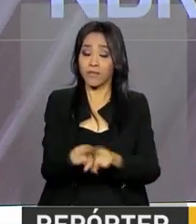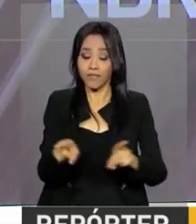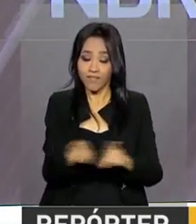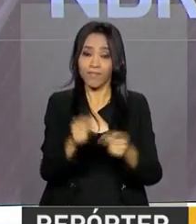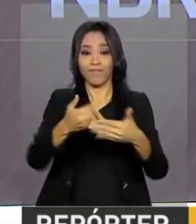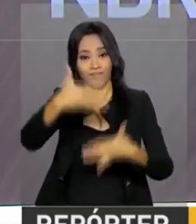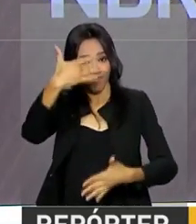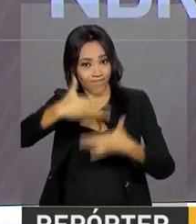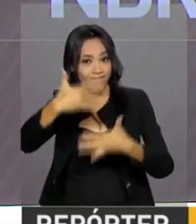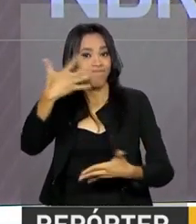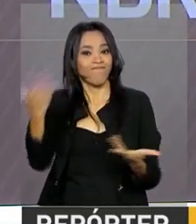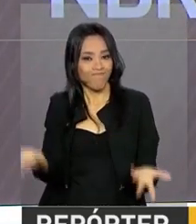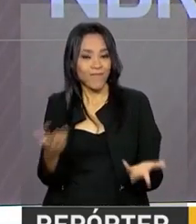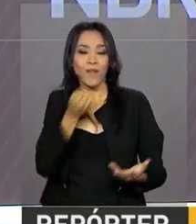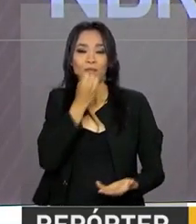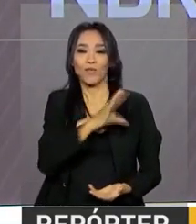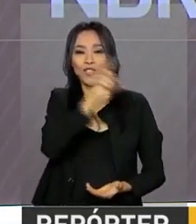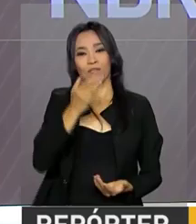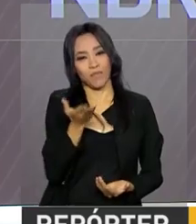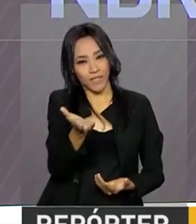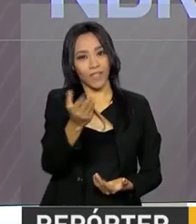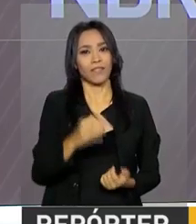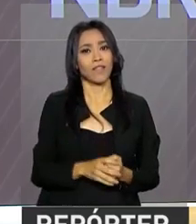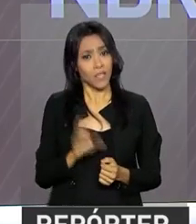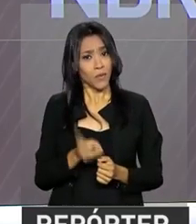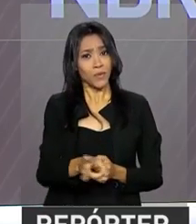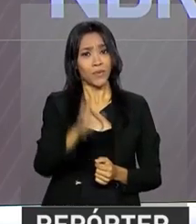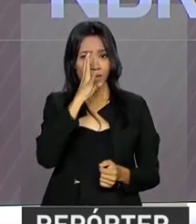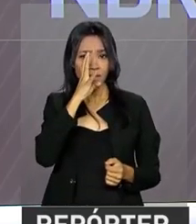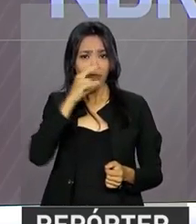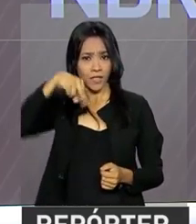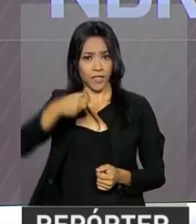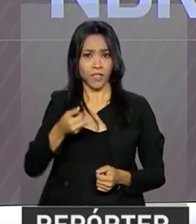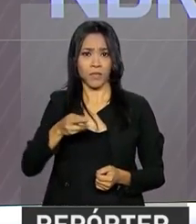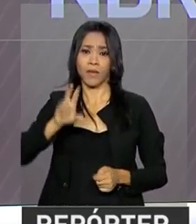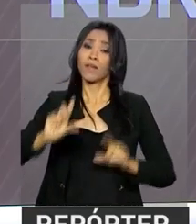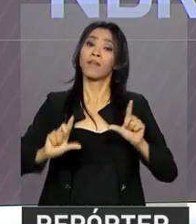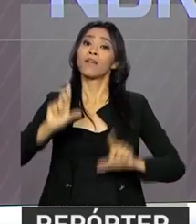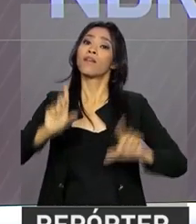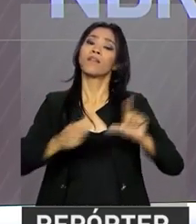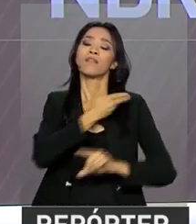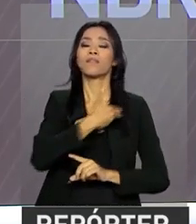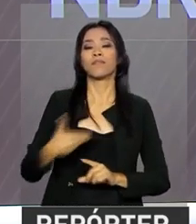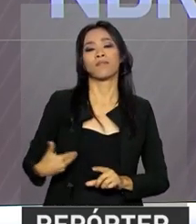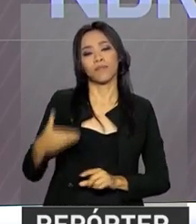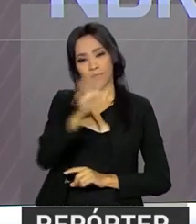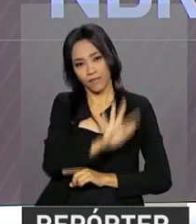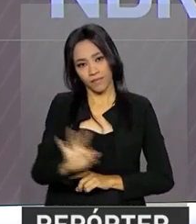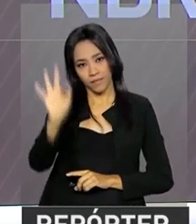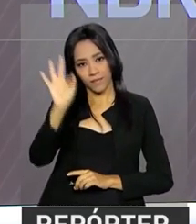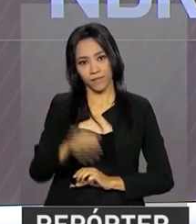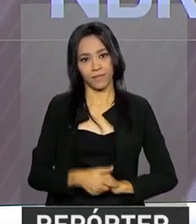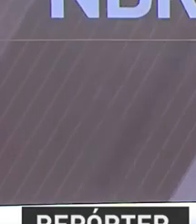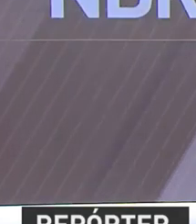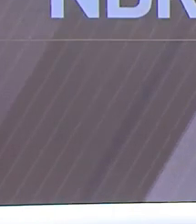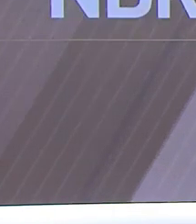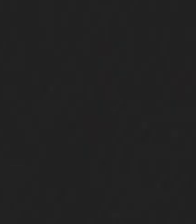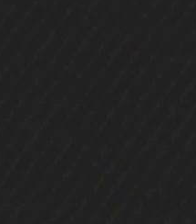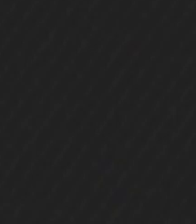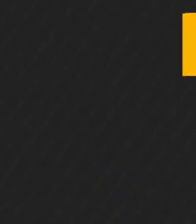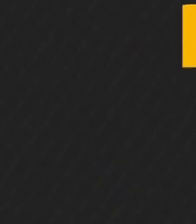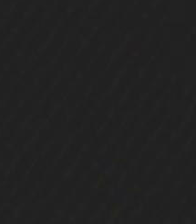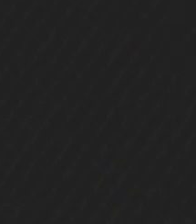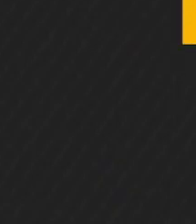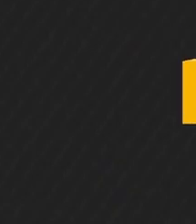também em nossas redes sociais um bom dia para você e continue com a gente aqui na TV NBR a TV do Governo Federal